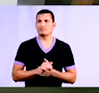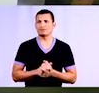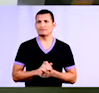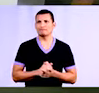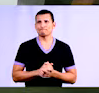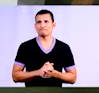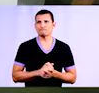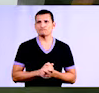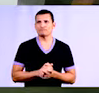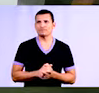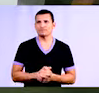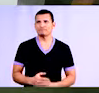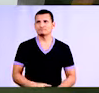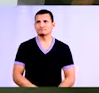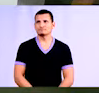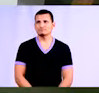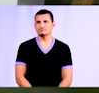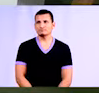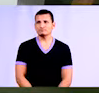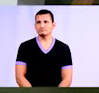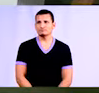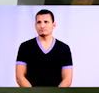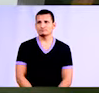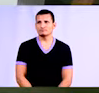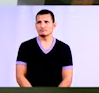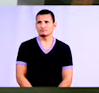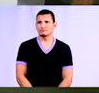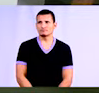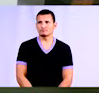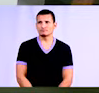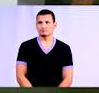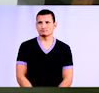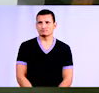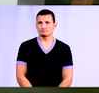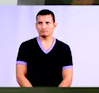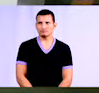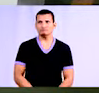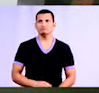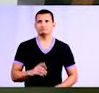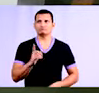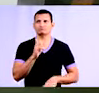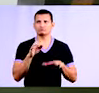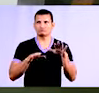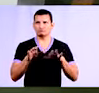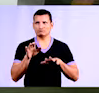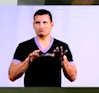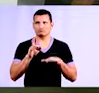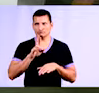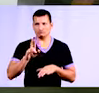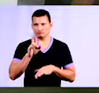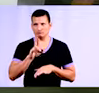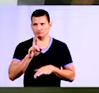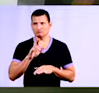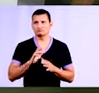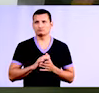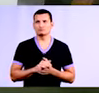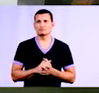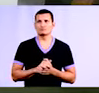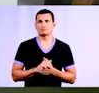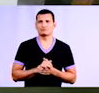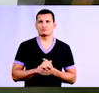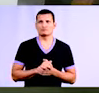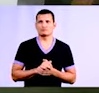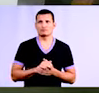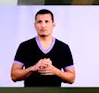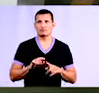é completamente, vamos dizer assim, independe do usuário. Ele faz isso no segundo plano. Mas os nossos